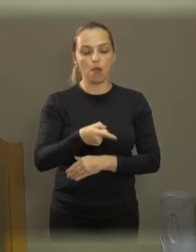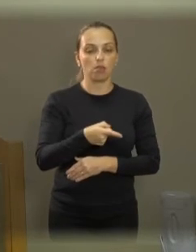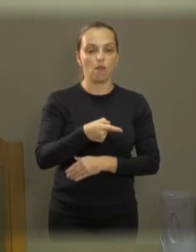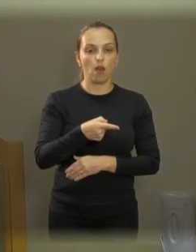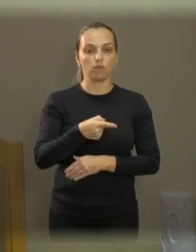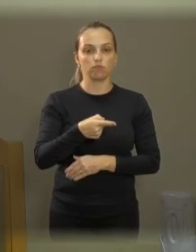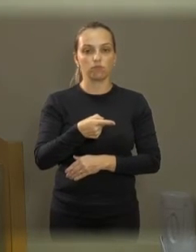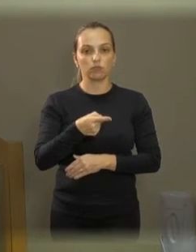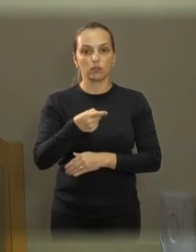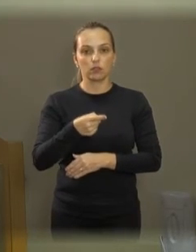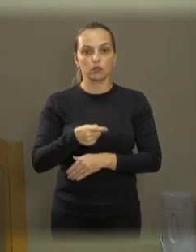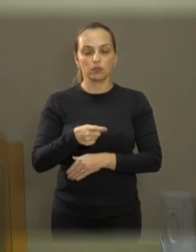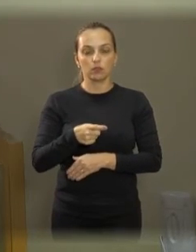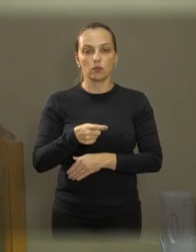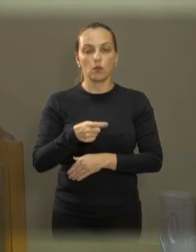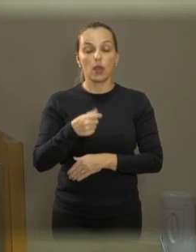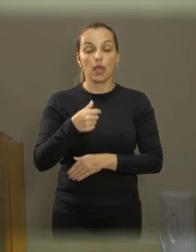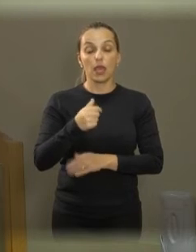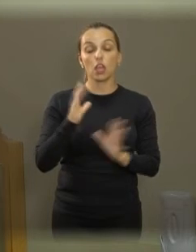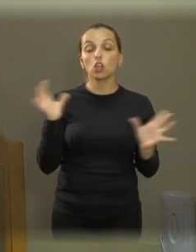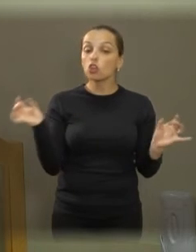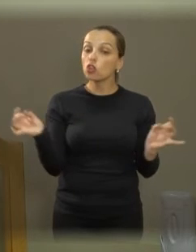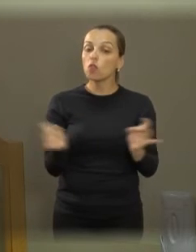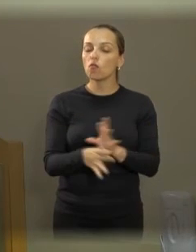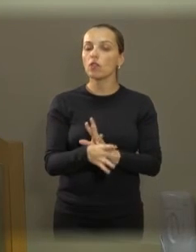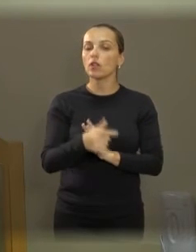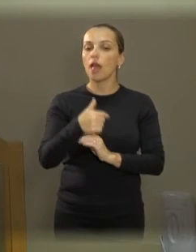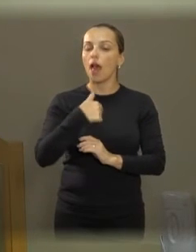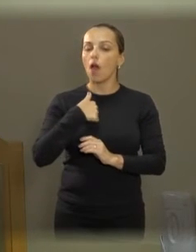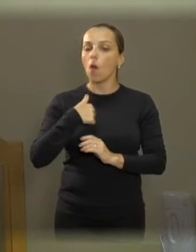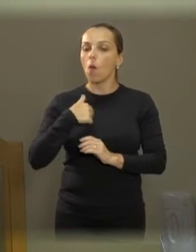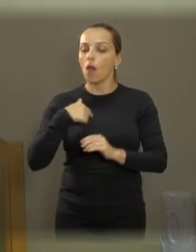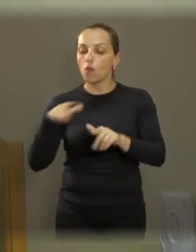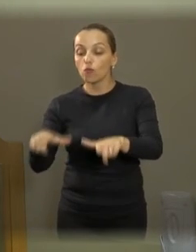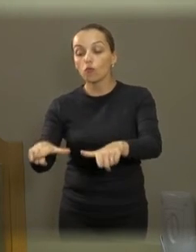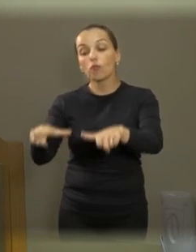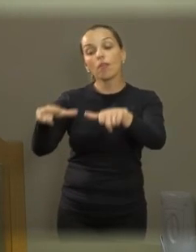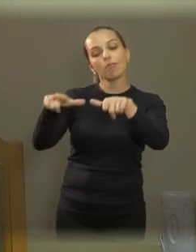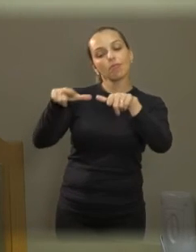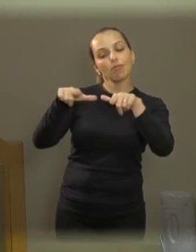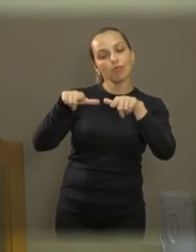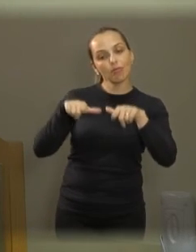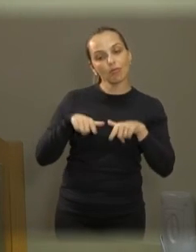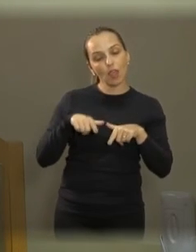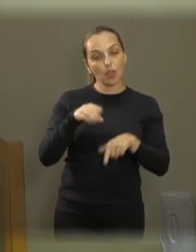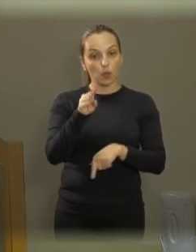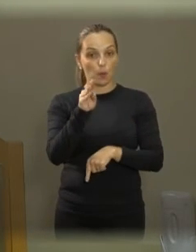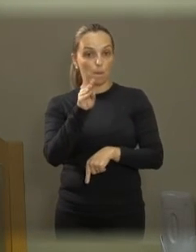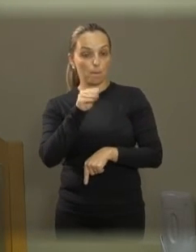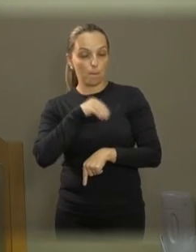Eu recebi, no final de tudo isso, uma honra ao mérito.